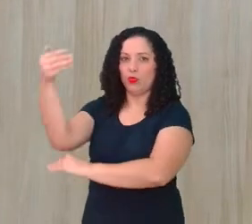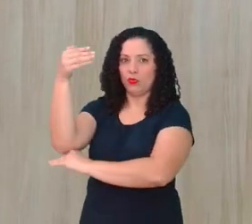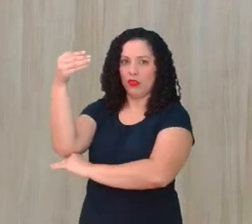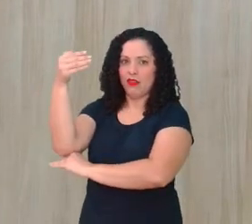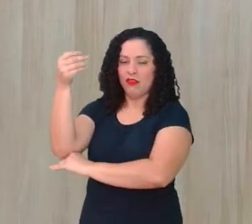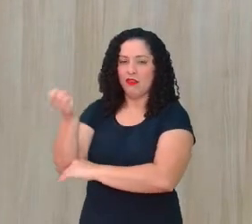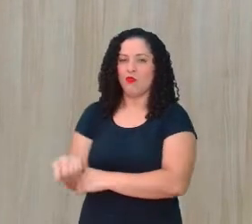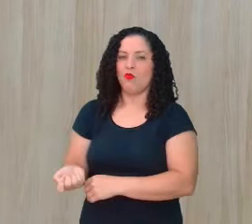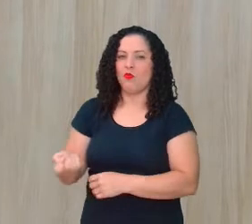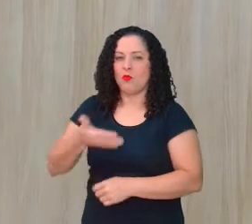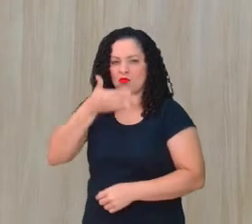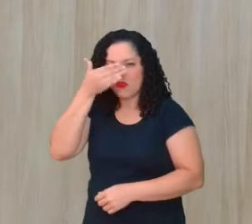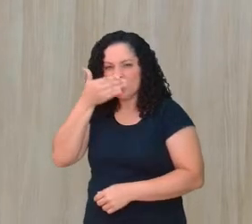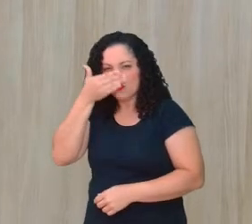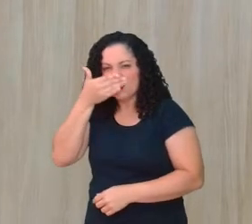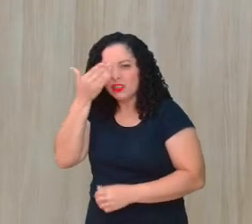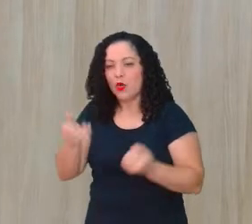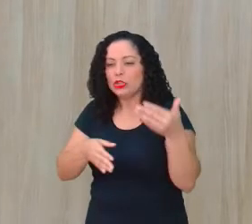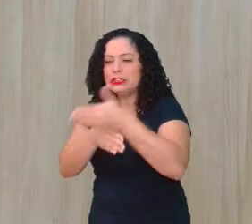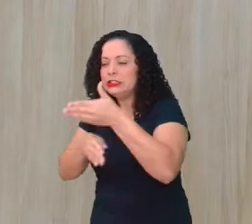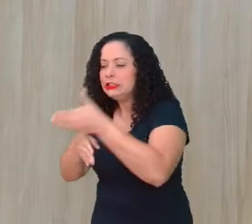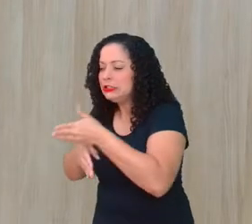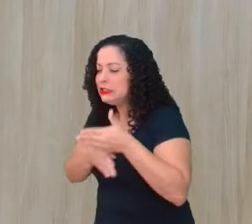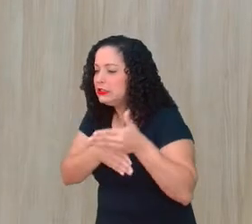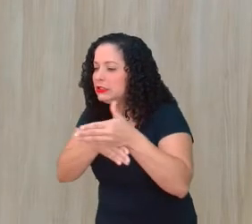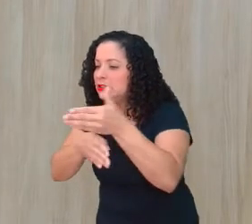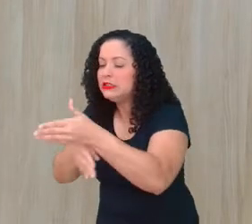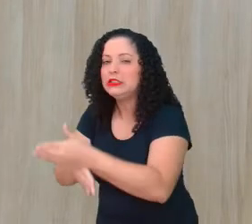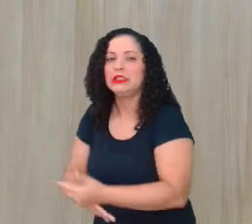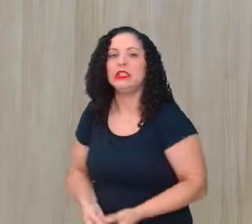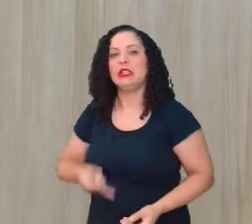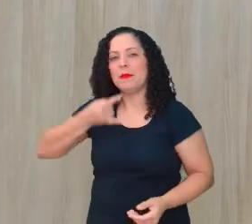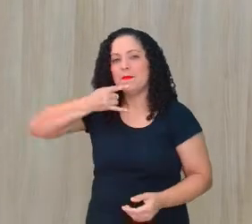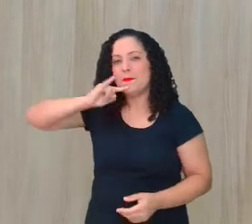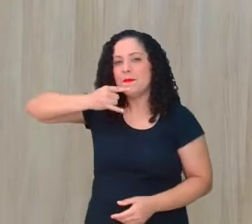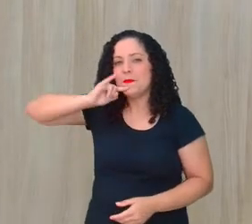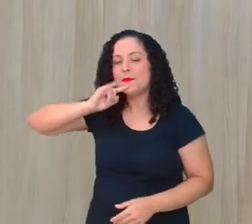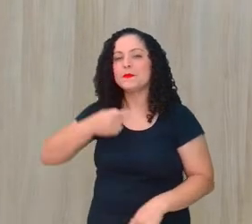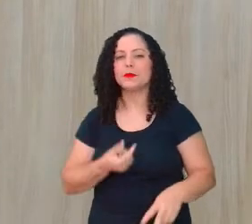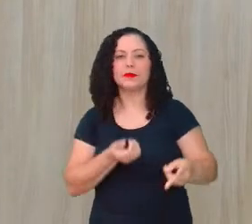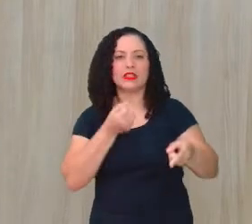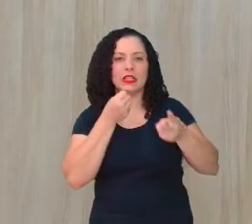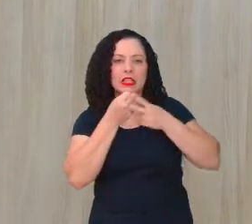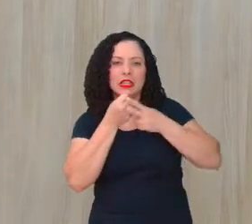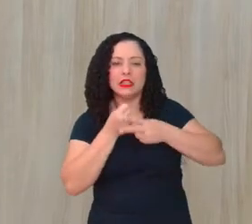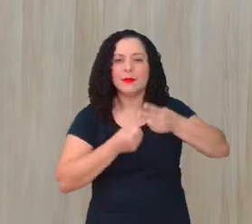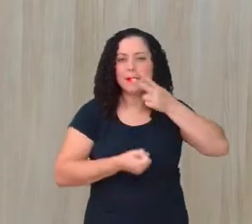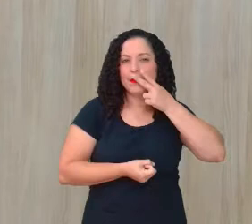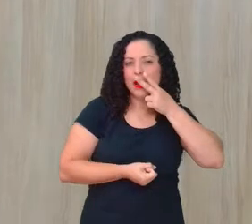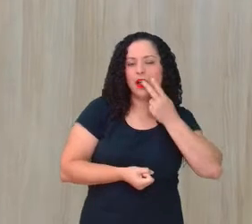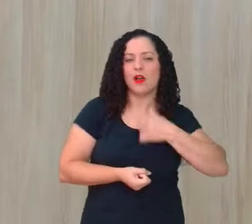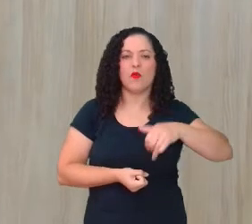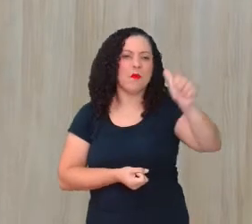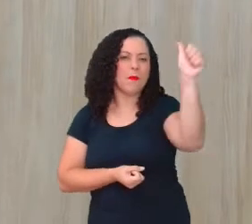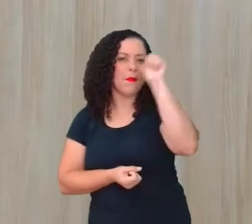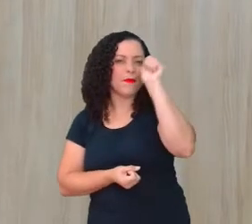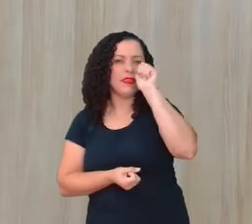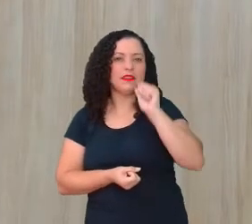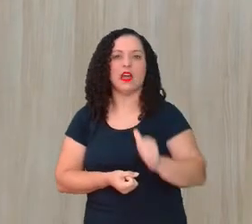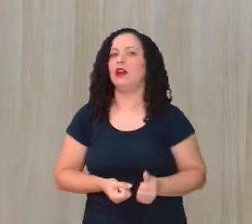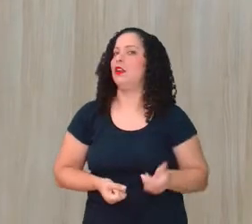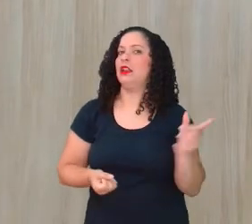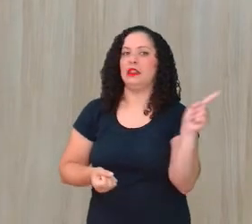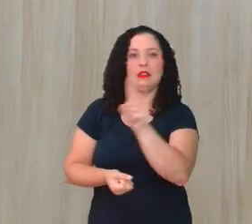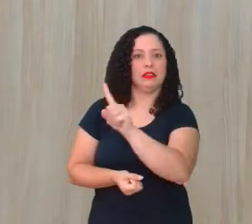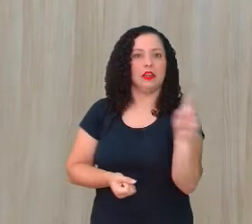de gastar. Se eu gastava com vício, né, na bebida ou no cigarro, eu deixava de gastar e guardava